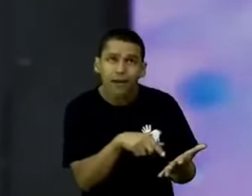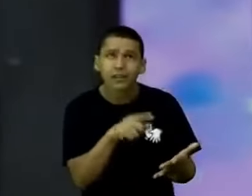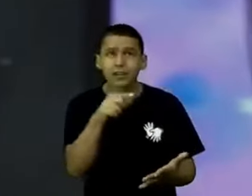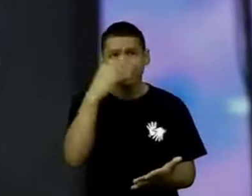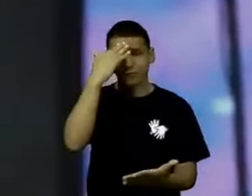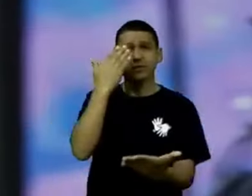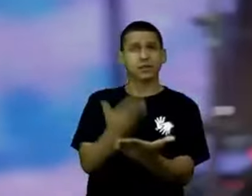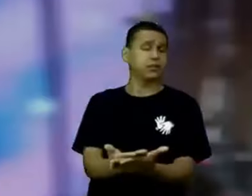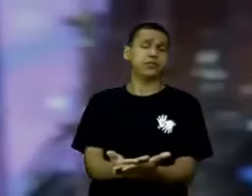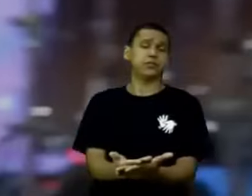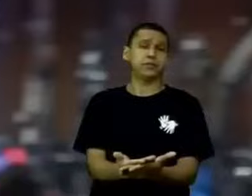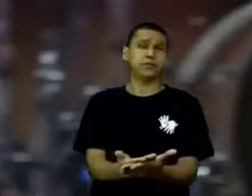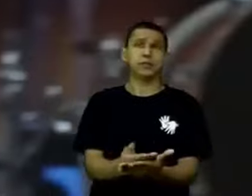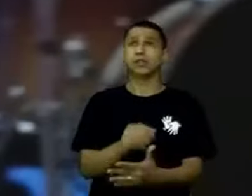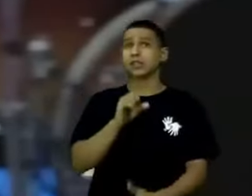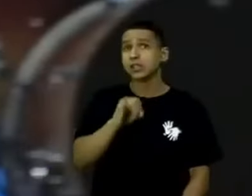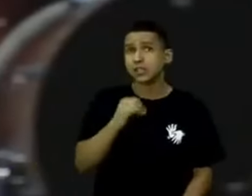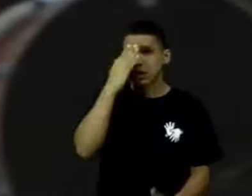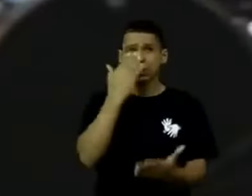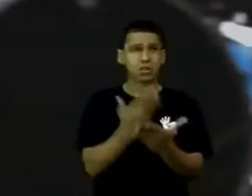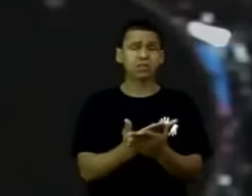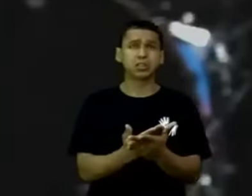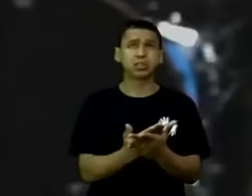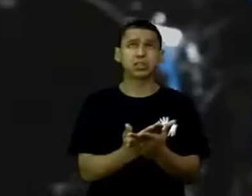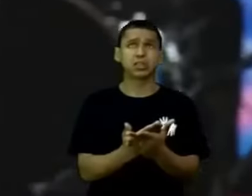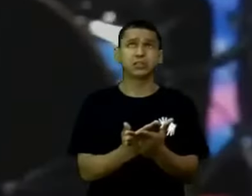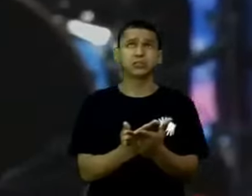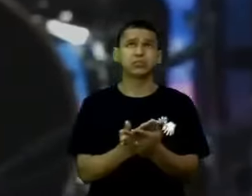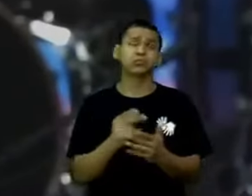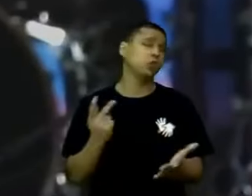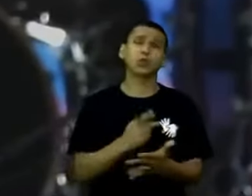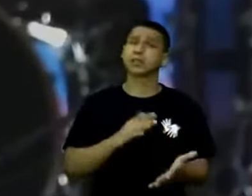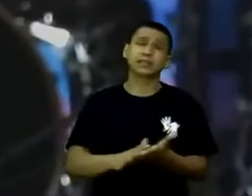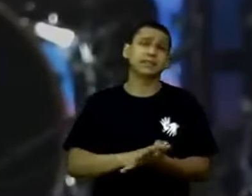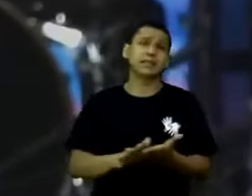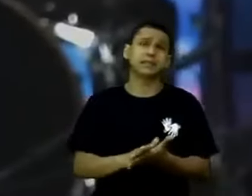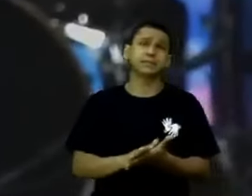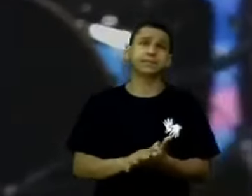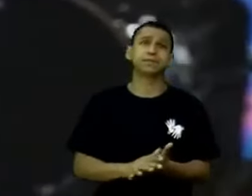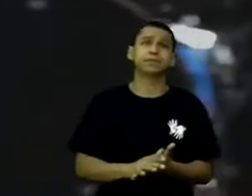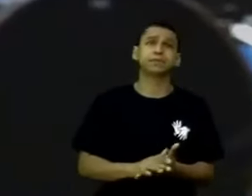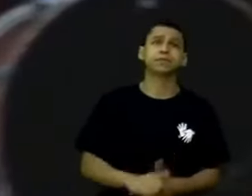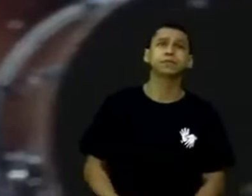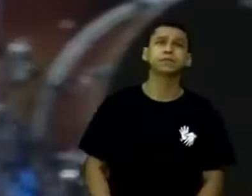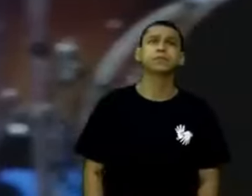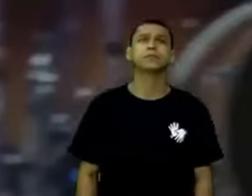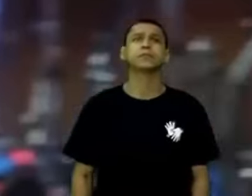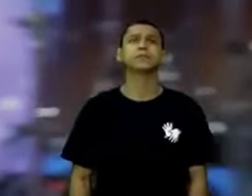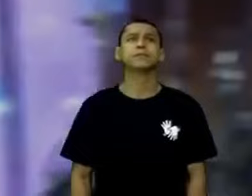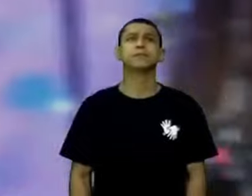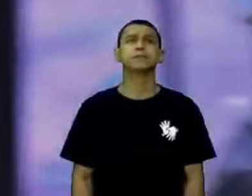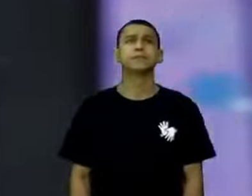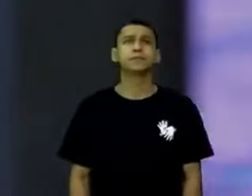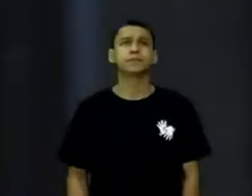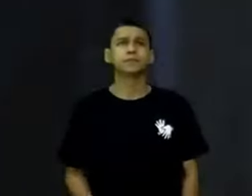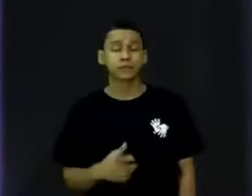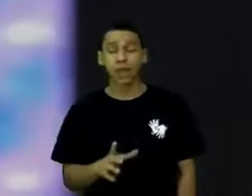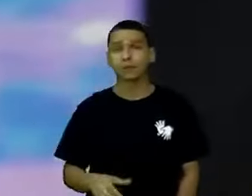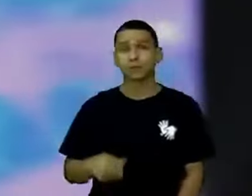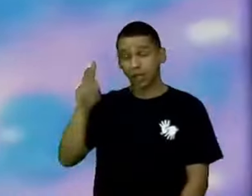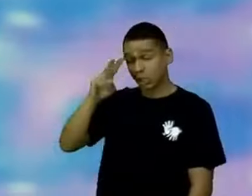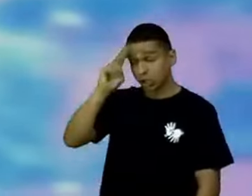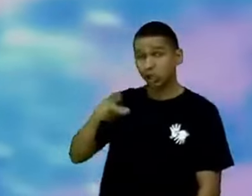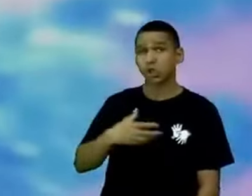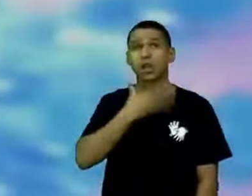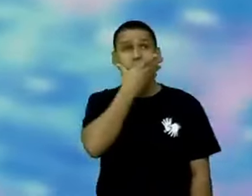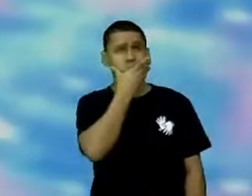Porque se você não acredita, não prevalece sobre você. Segundo o livro dos Reis, capítulo de número 5, nos conta a história de um homem